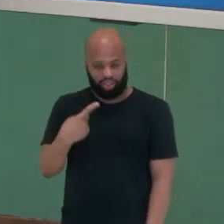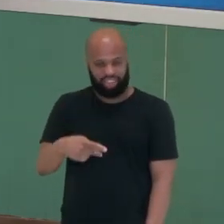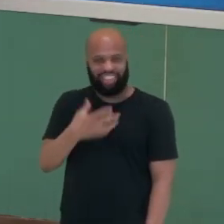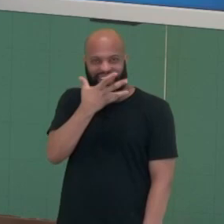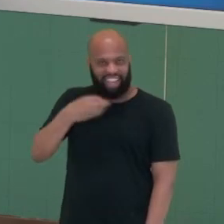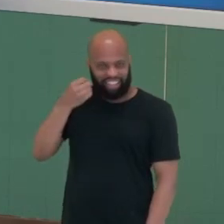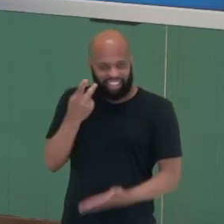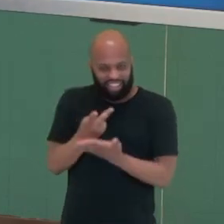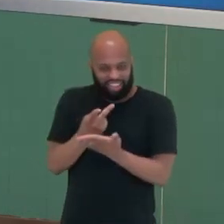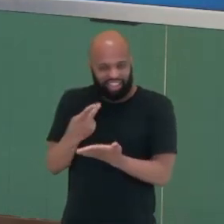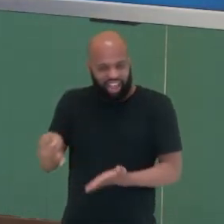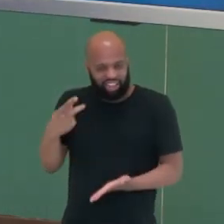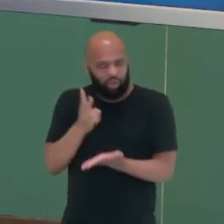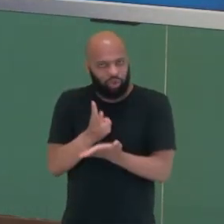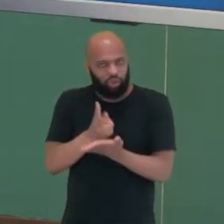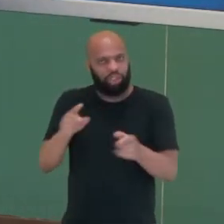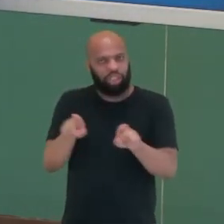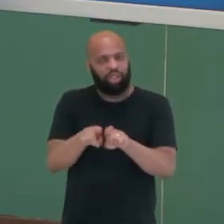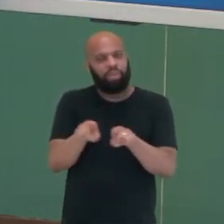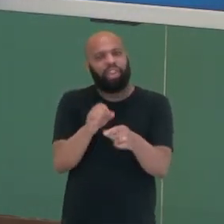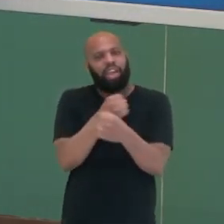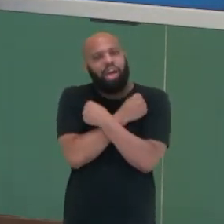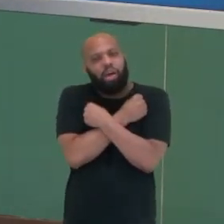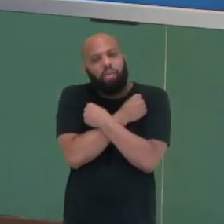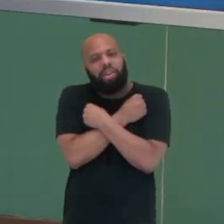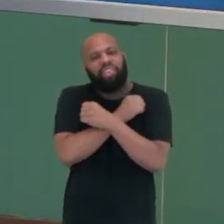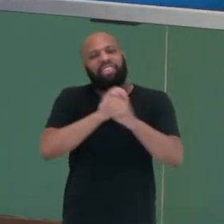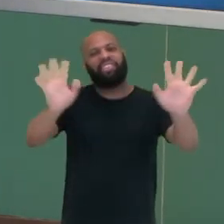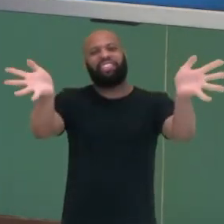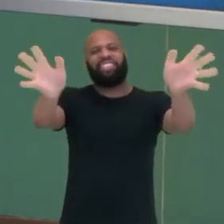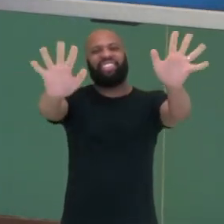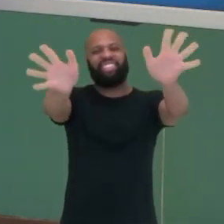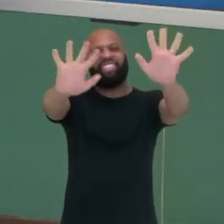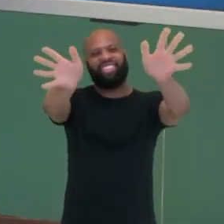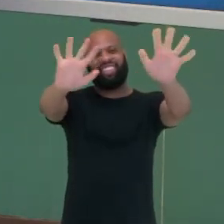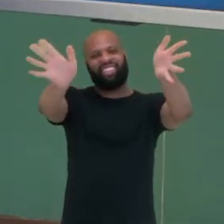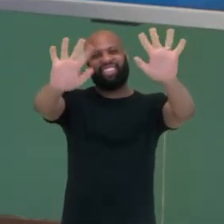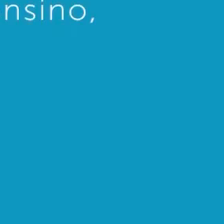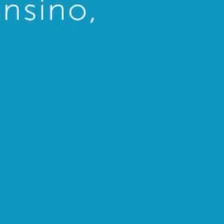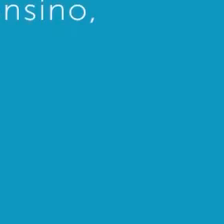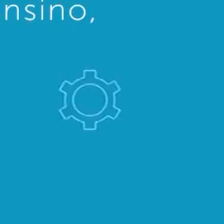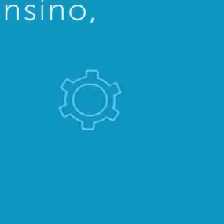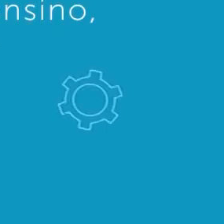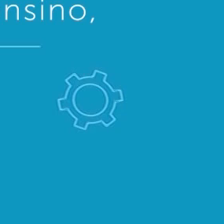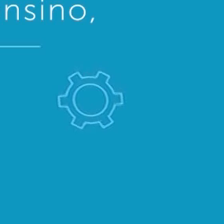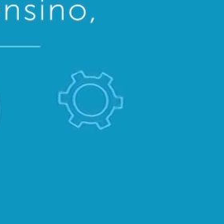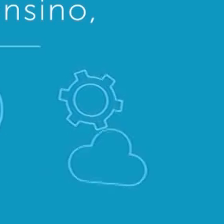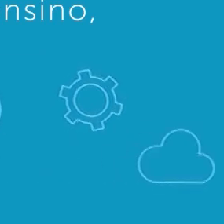também fica aqui hoje. E um grande abraço e tchau, tchau, tchau.